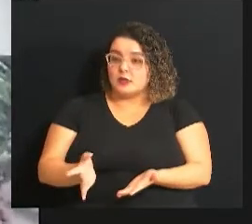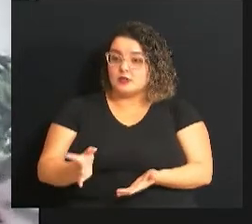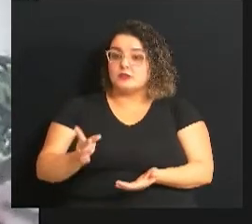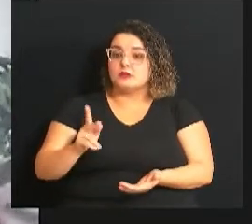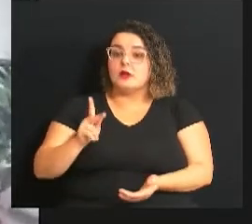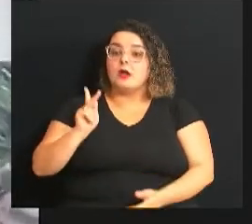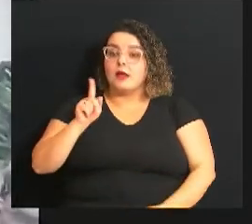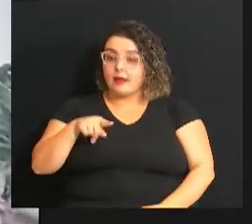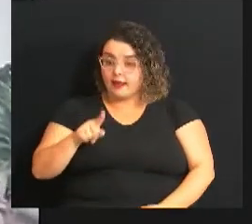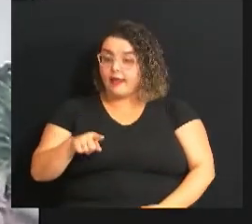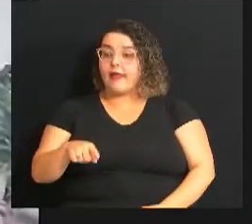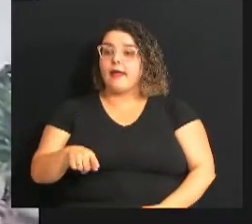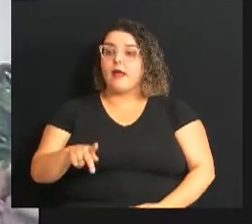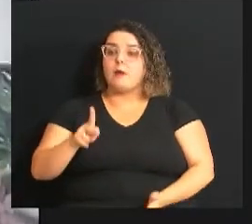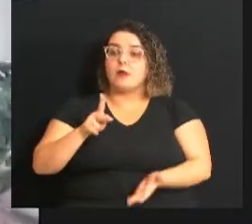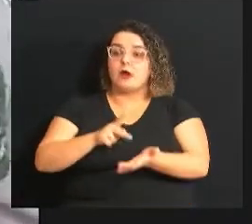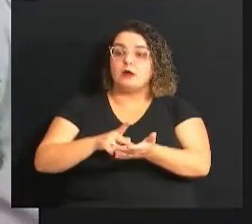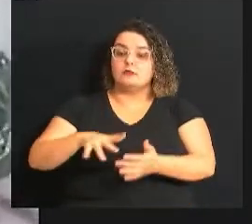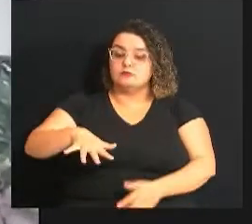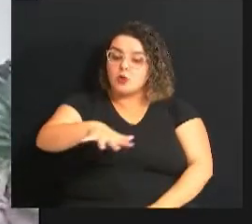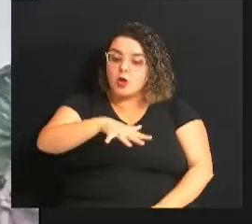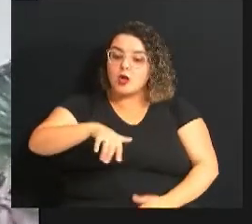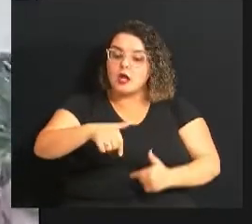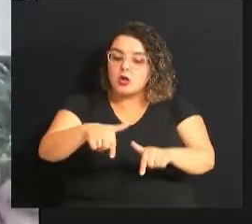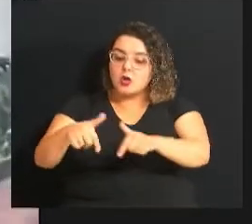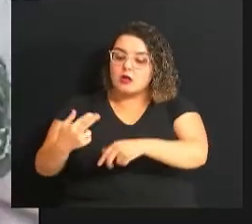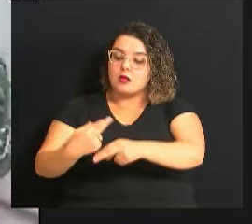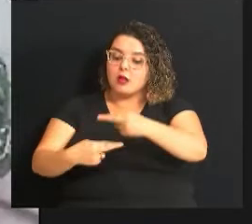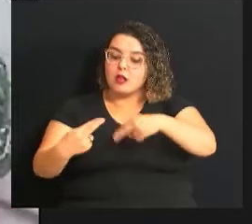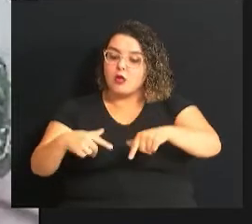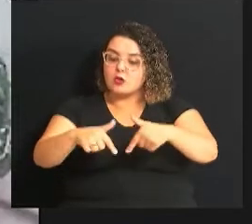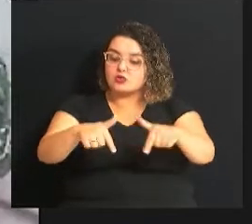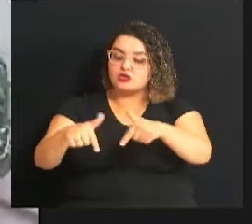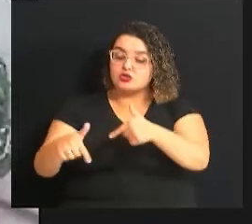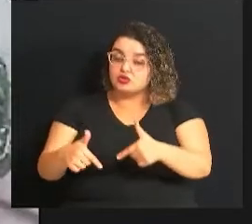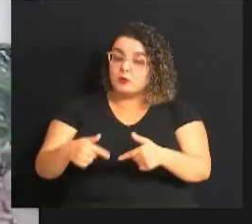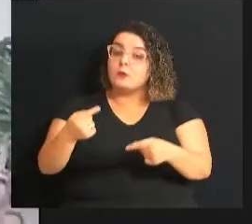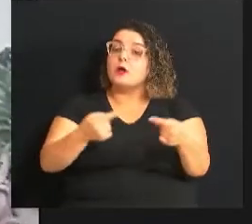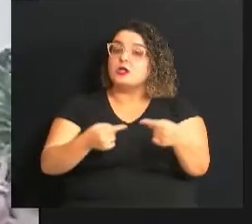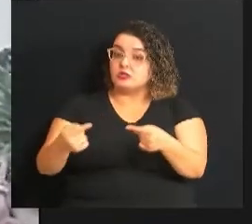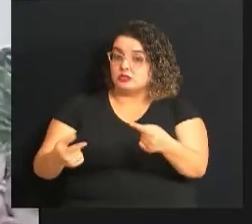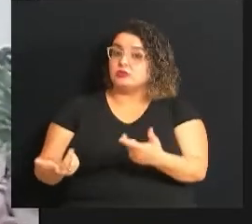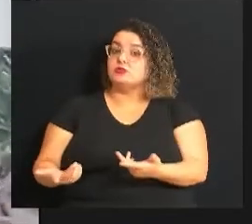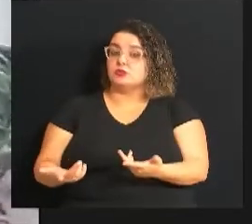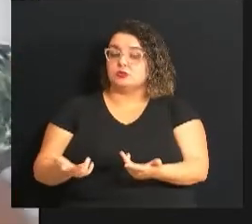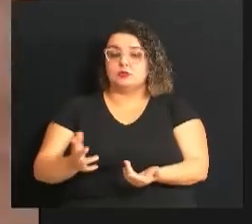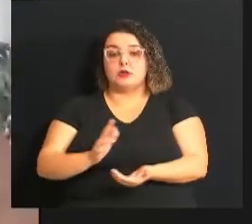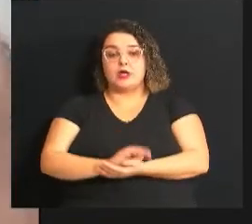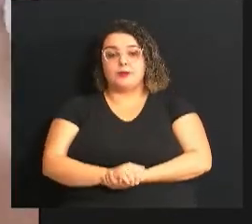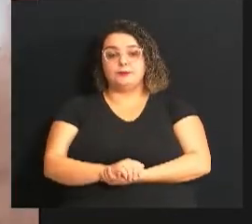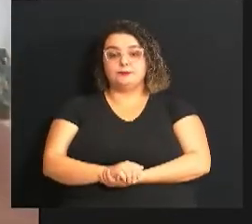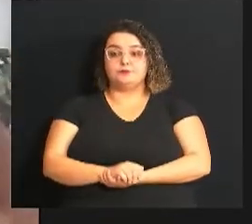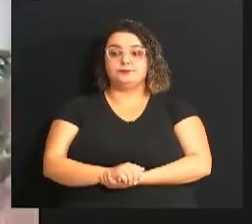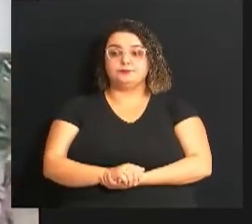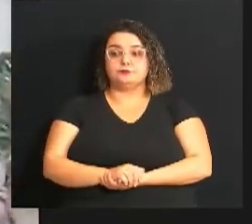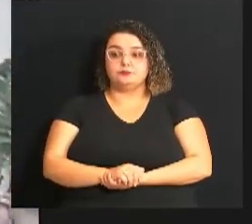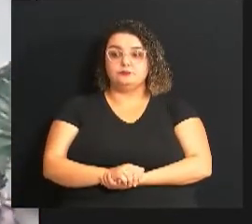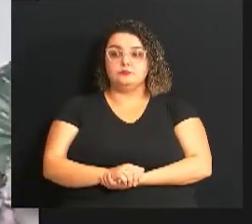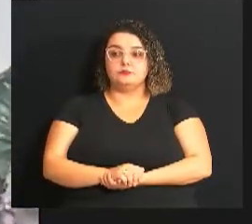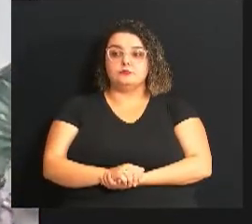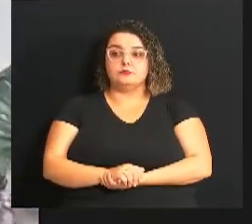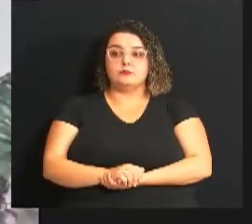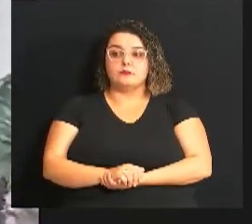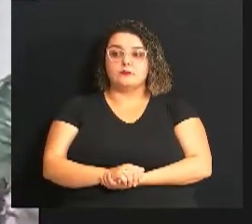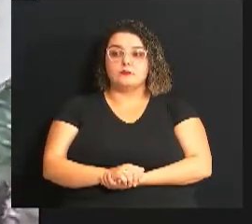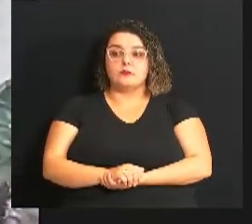mundo corporativo, nas relações de trabalho, muito se tem discutido. E esse reclame